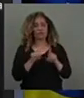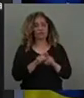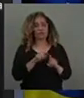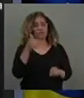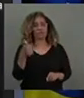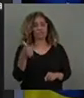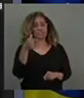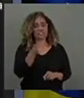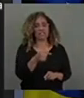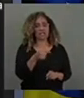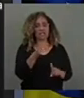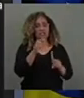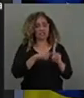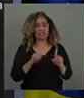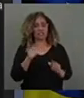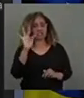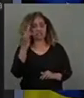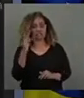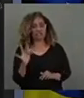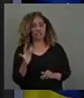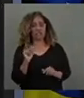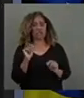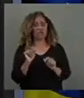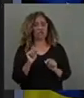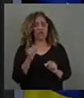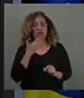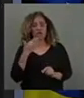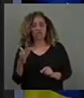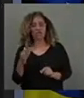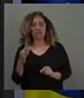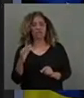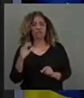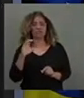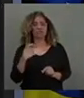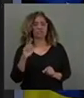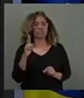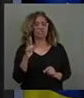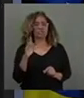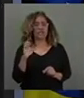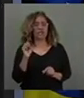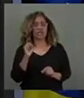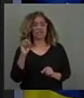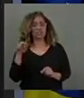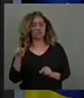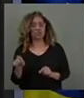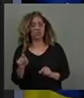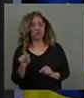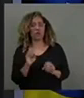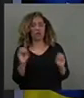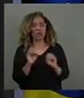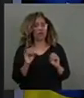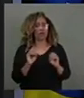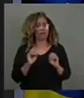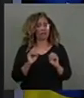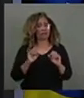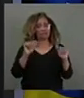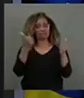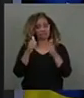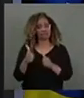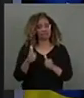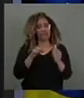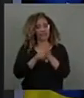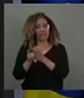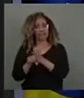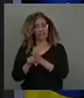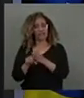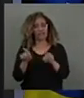de fevereiro em favor de Clériston Pereira Cunha não chegou a ser analisado pelo presidente,